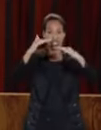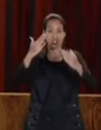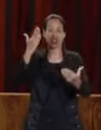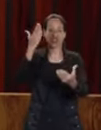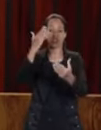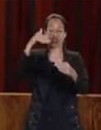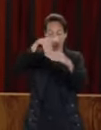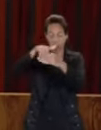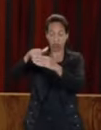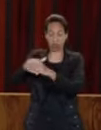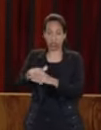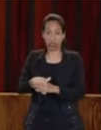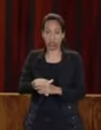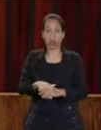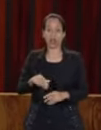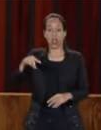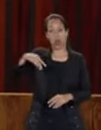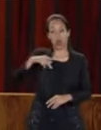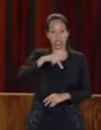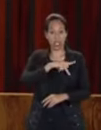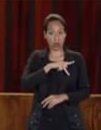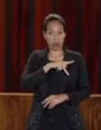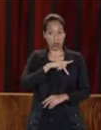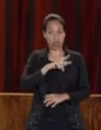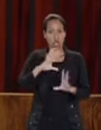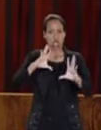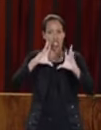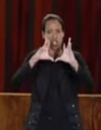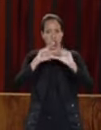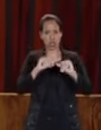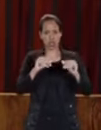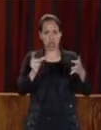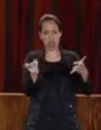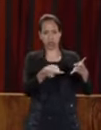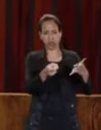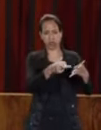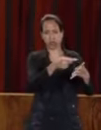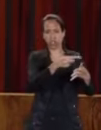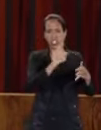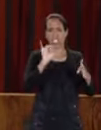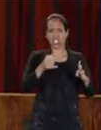eleitoral. Ao ver do Ministério Público Eleitoral, todos esses elementos estão estampados nos autos.